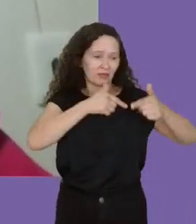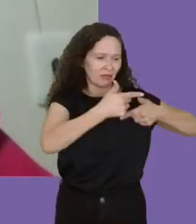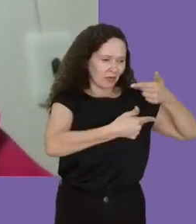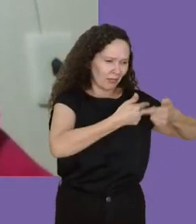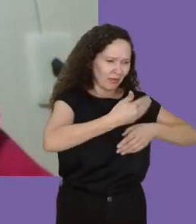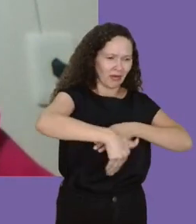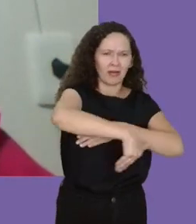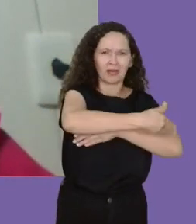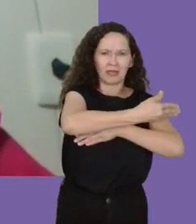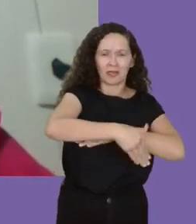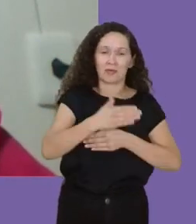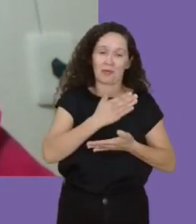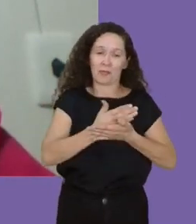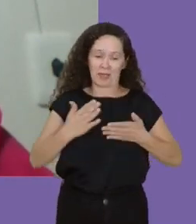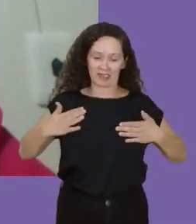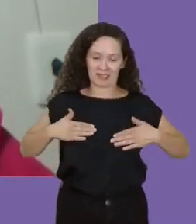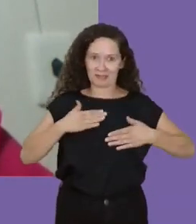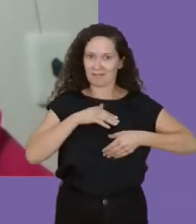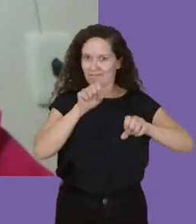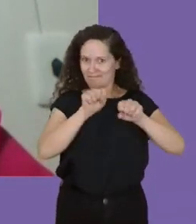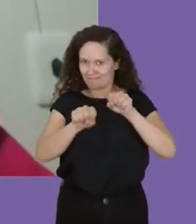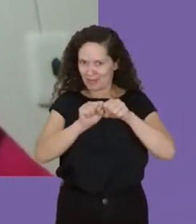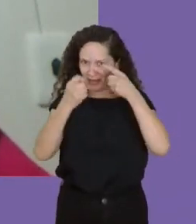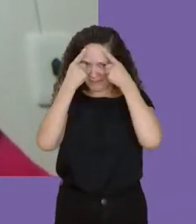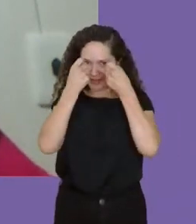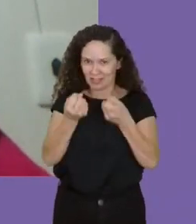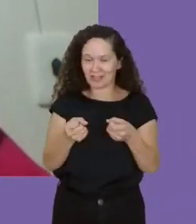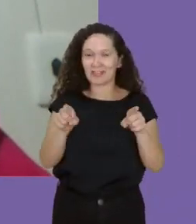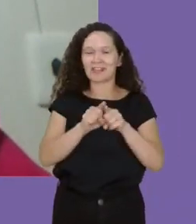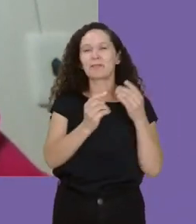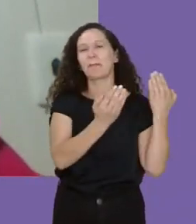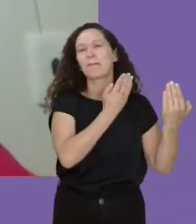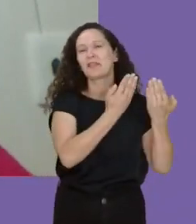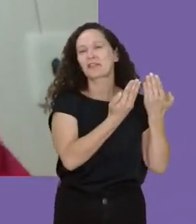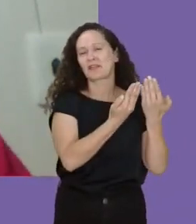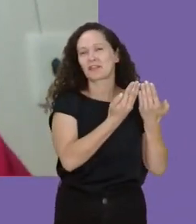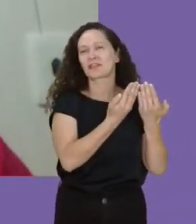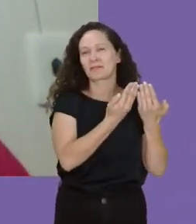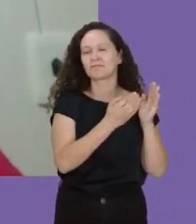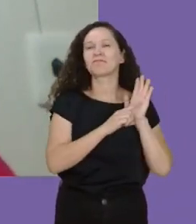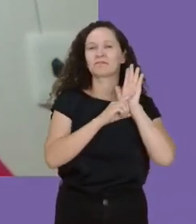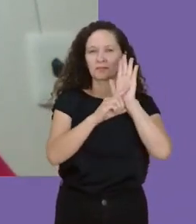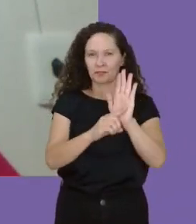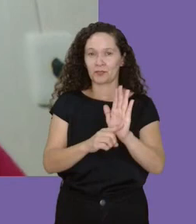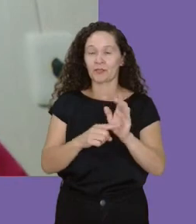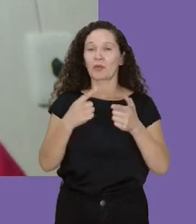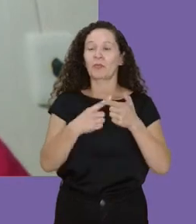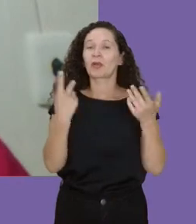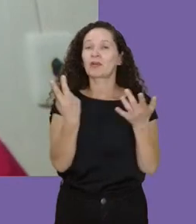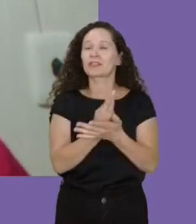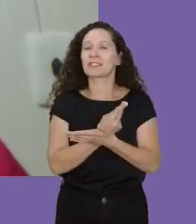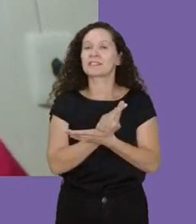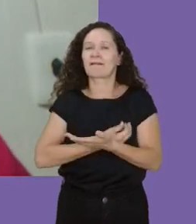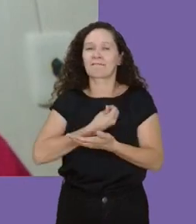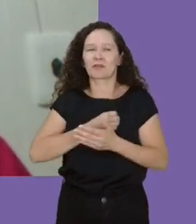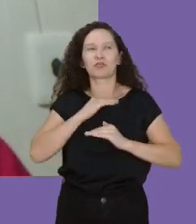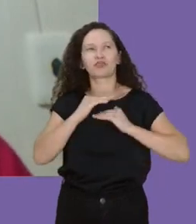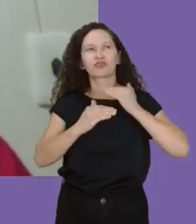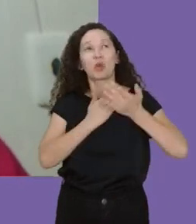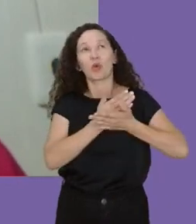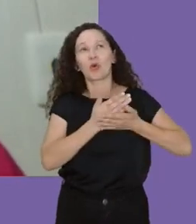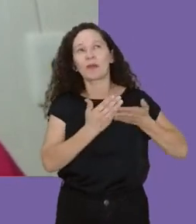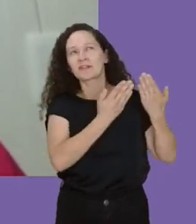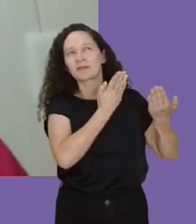aí vai desde a violência física, né, a violência psicológica. Eu coloco assim, porque vai perpassando, né? Começa com a